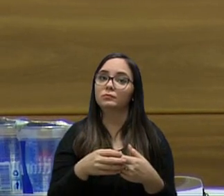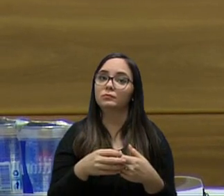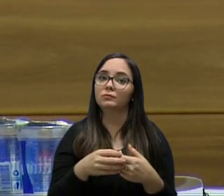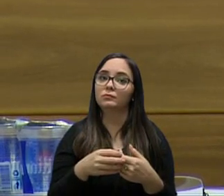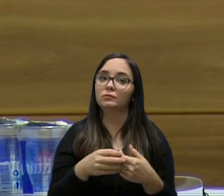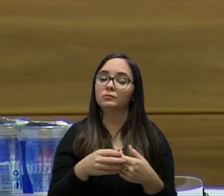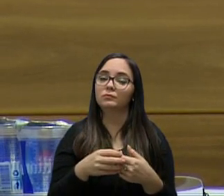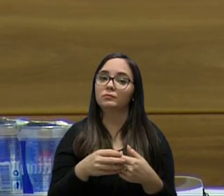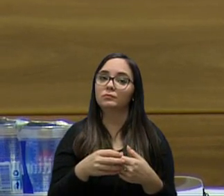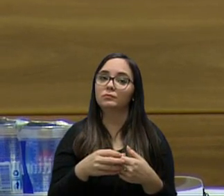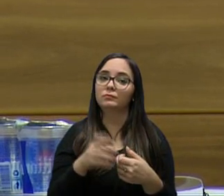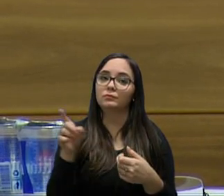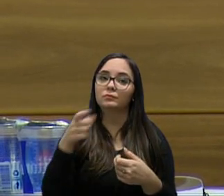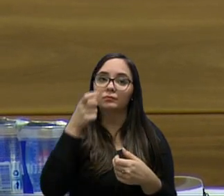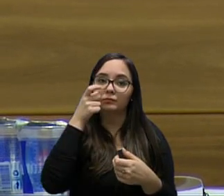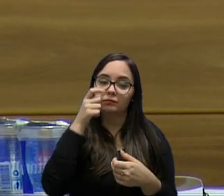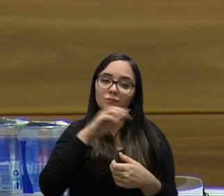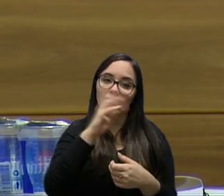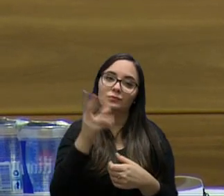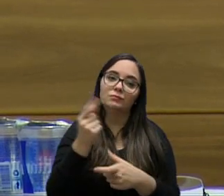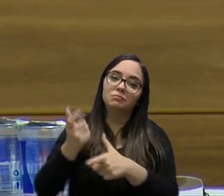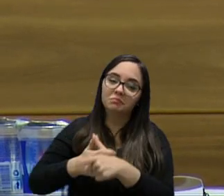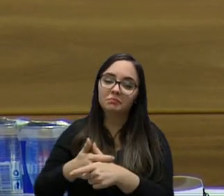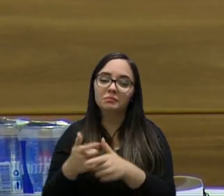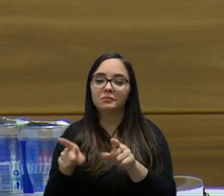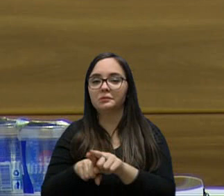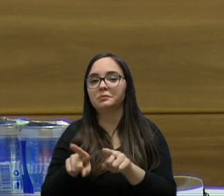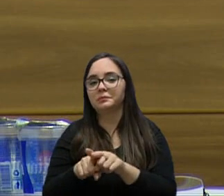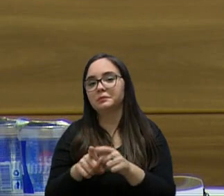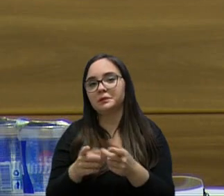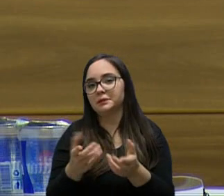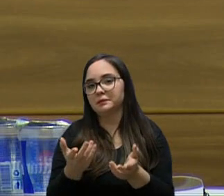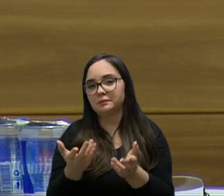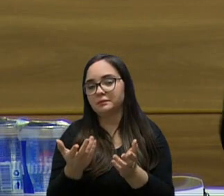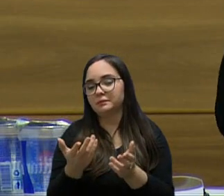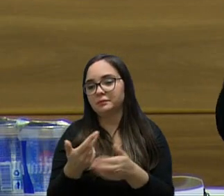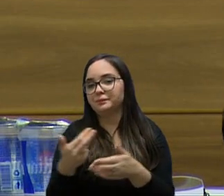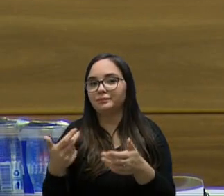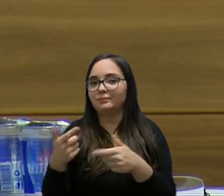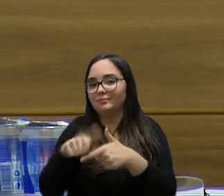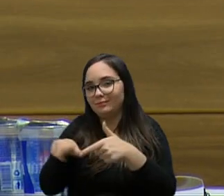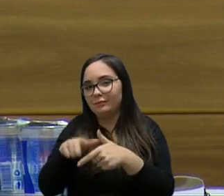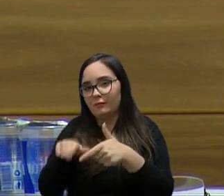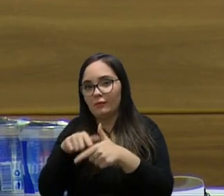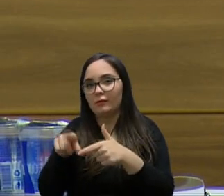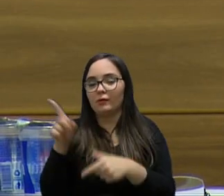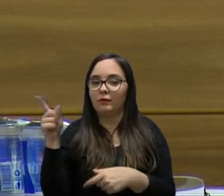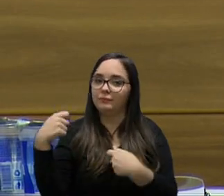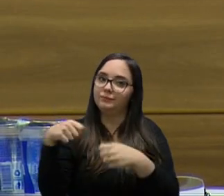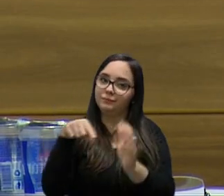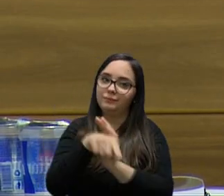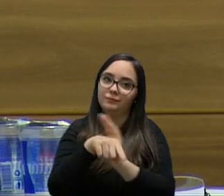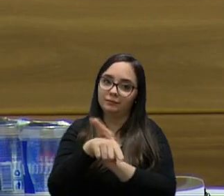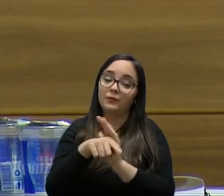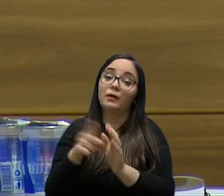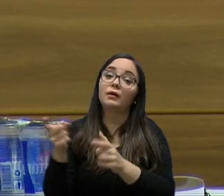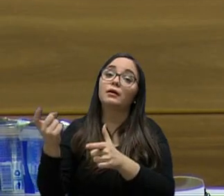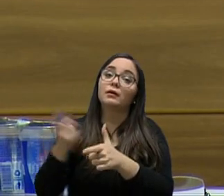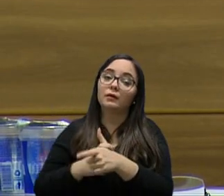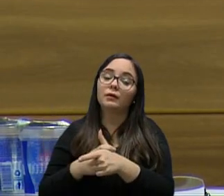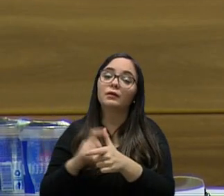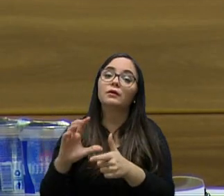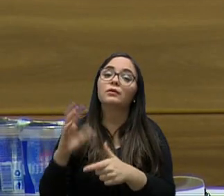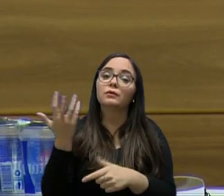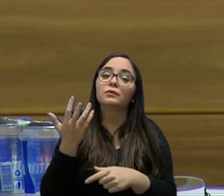as próprias as provas escritas e os próprios alimentos eu e esse deve foi causado naquela na